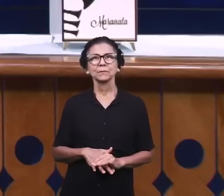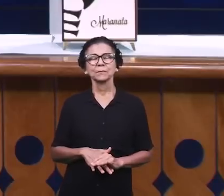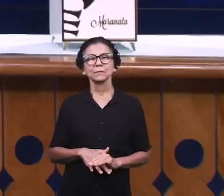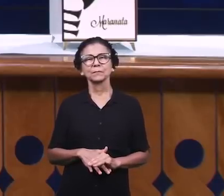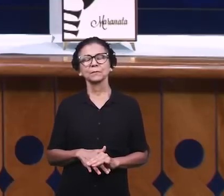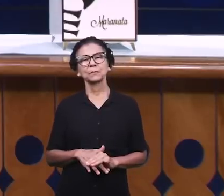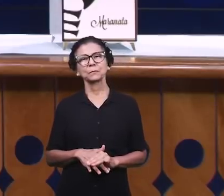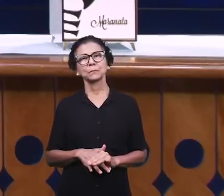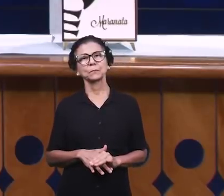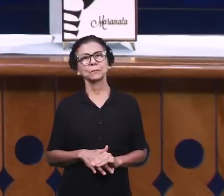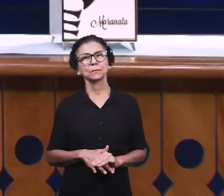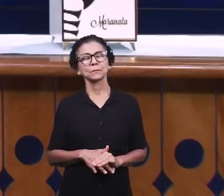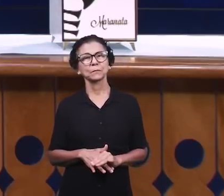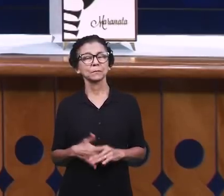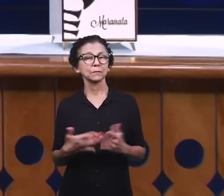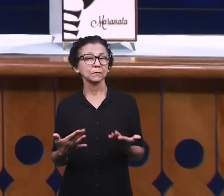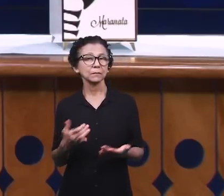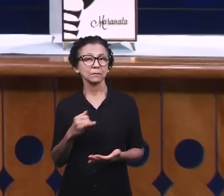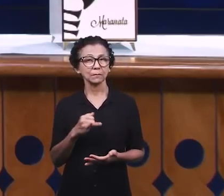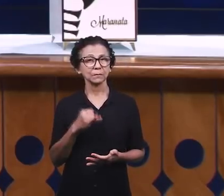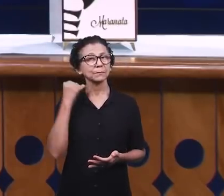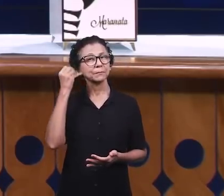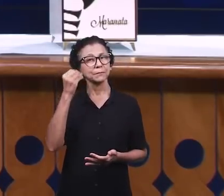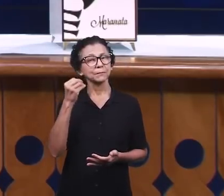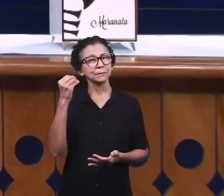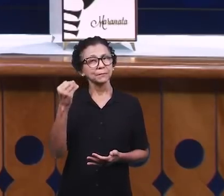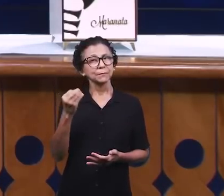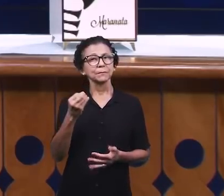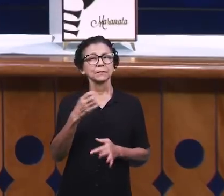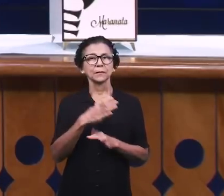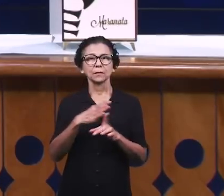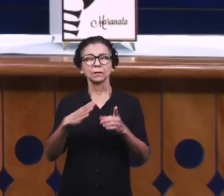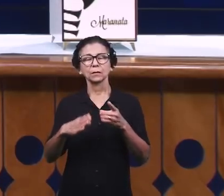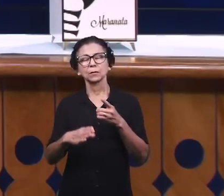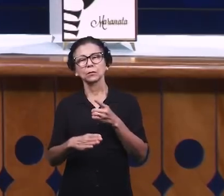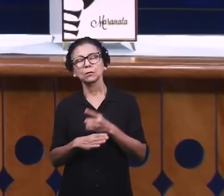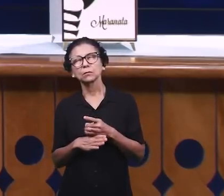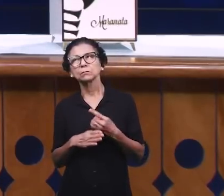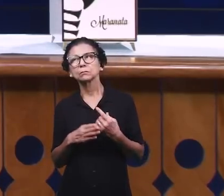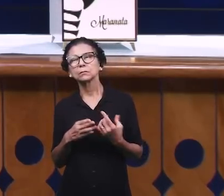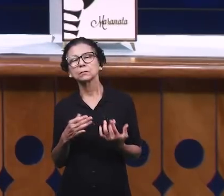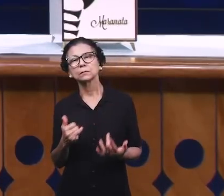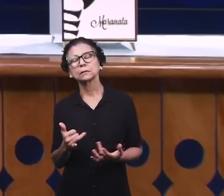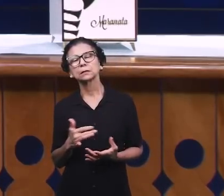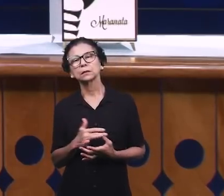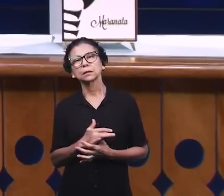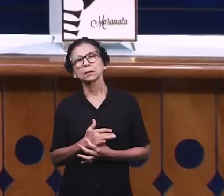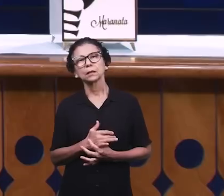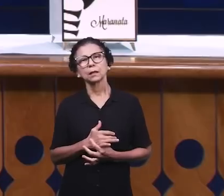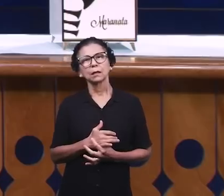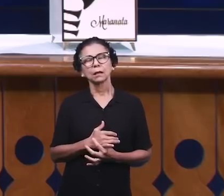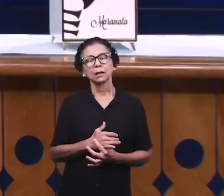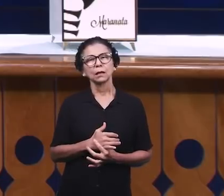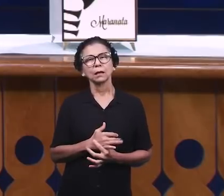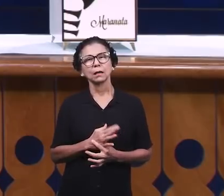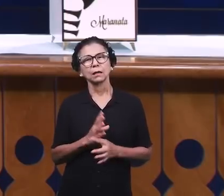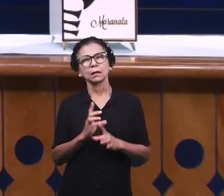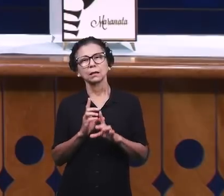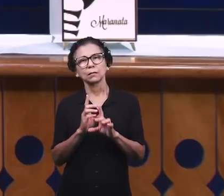E por fim, se você teve uma experiência com o Senhor nesse culto, se aquilo que foi trazido, a